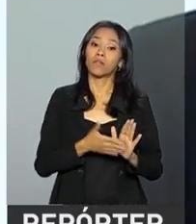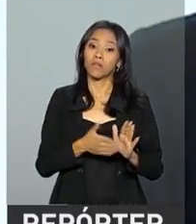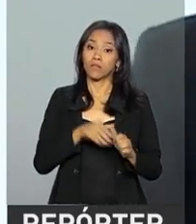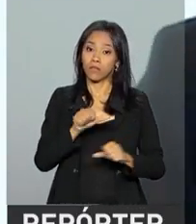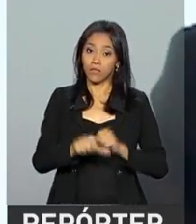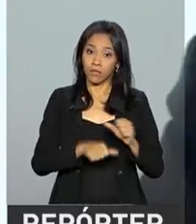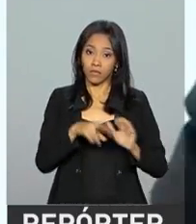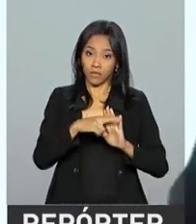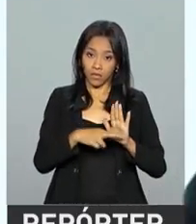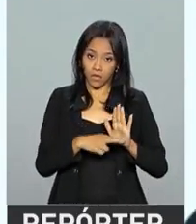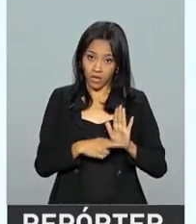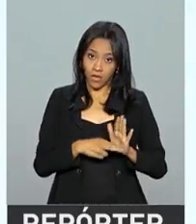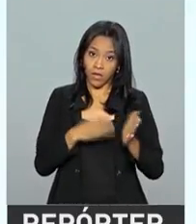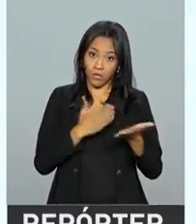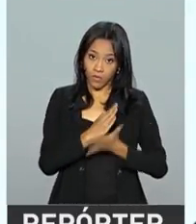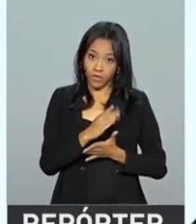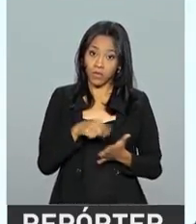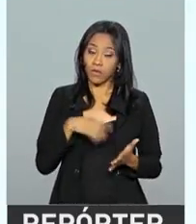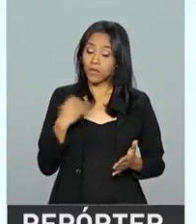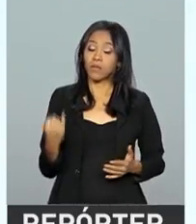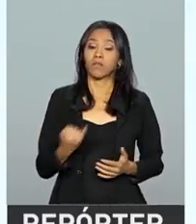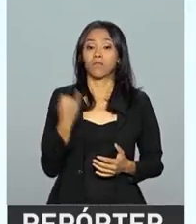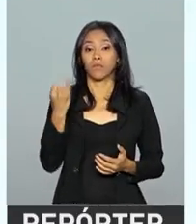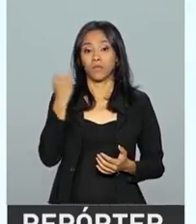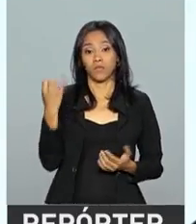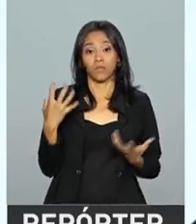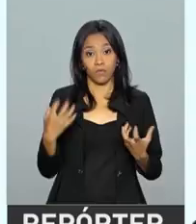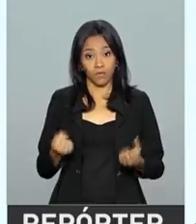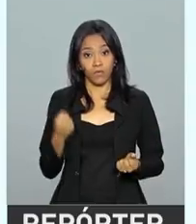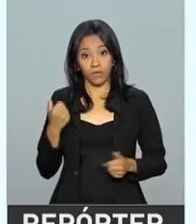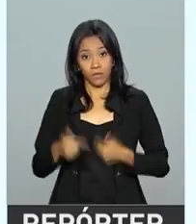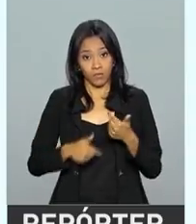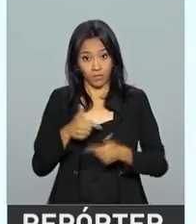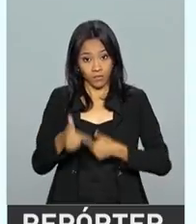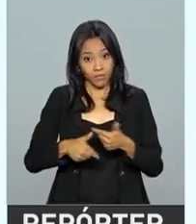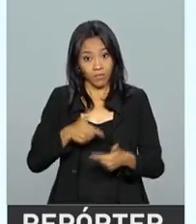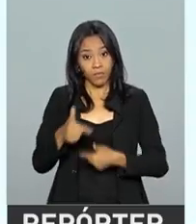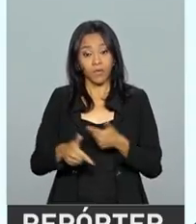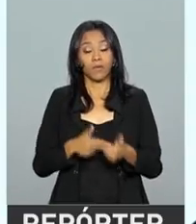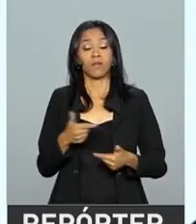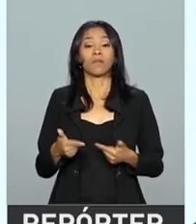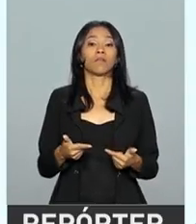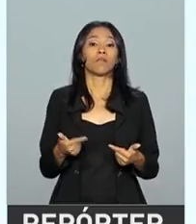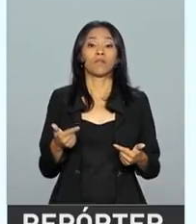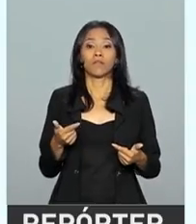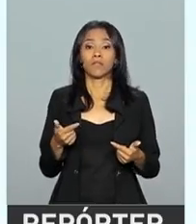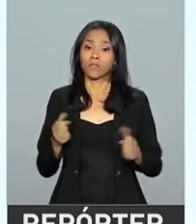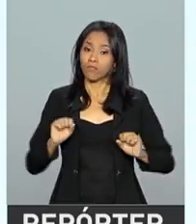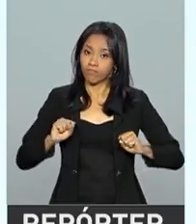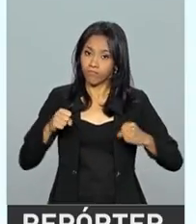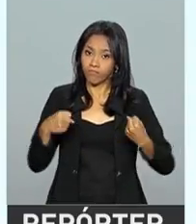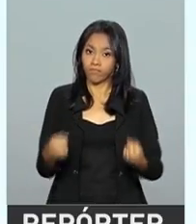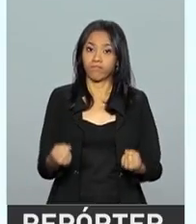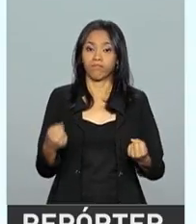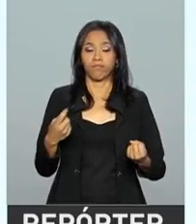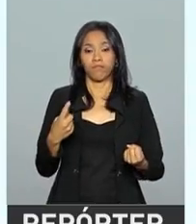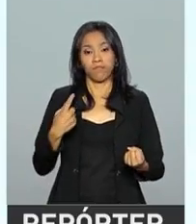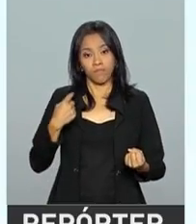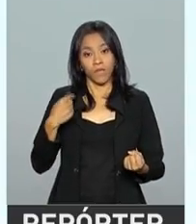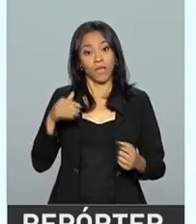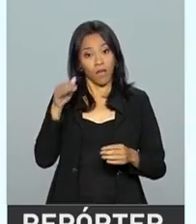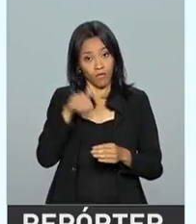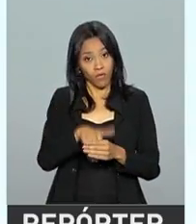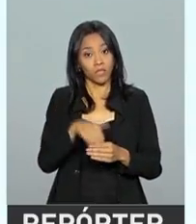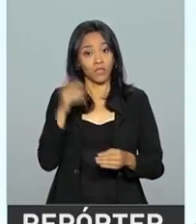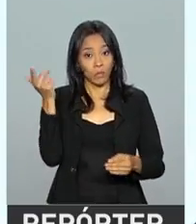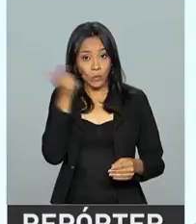a fundamental então vamos trabalhar com todos os envolvidos nisso empenhava farc essa razão